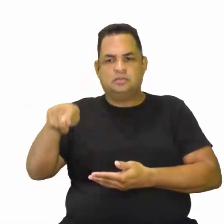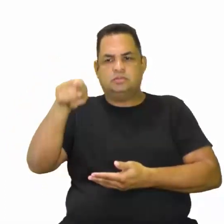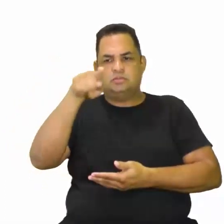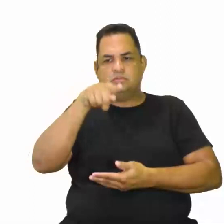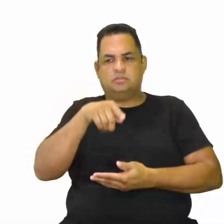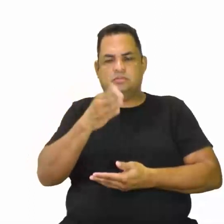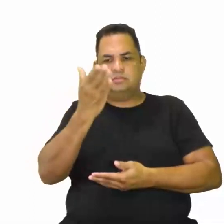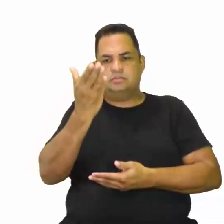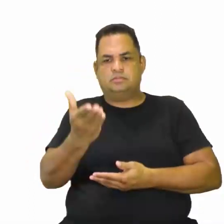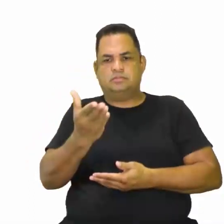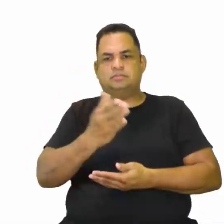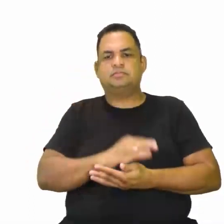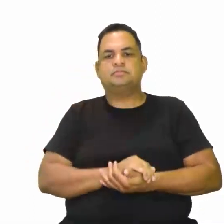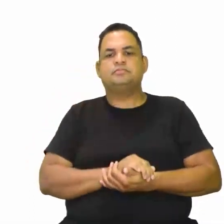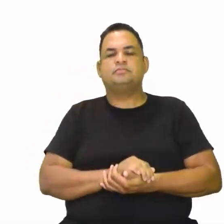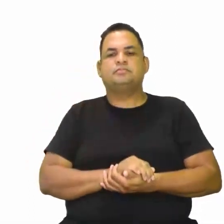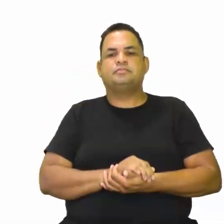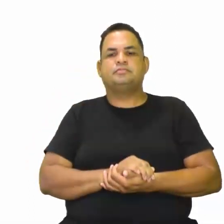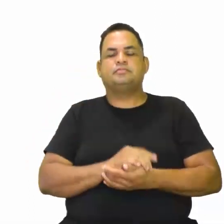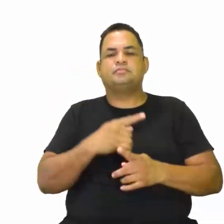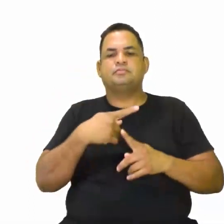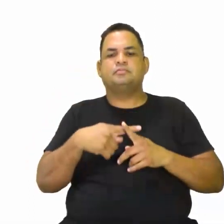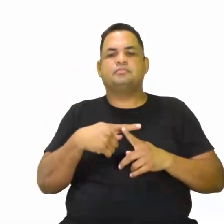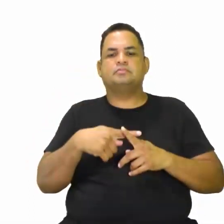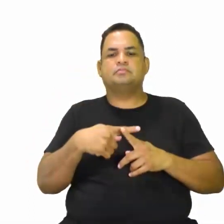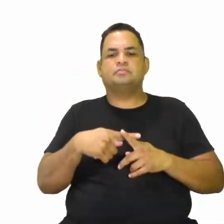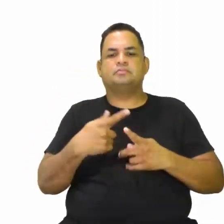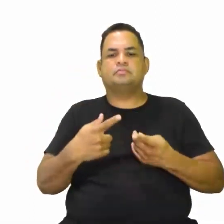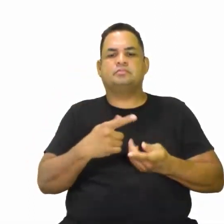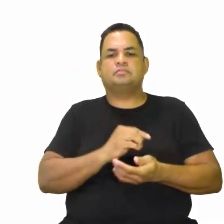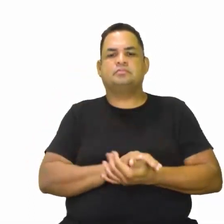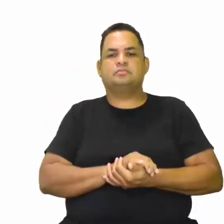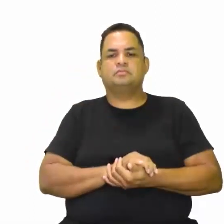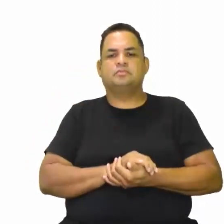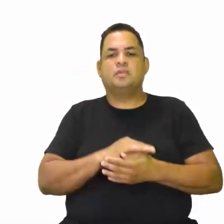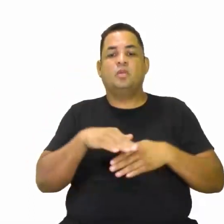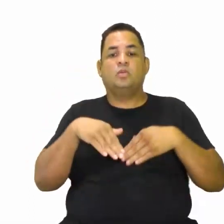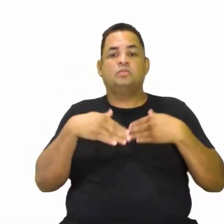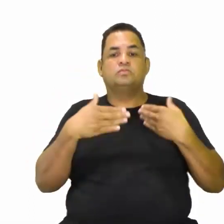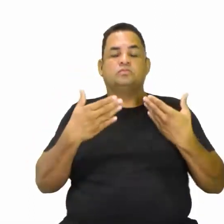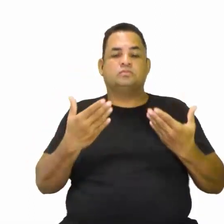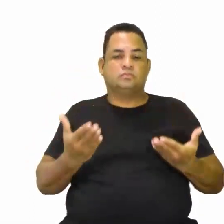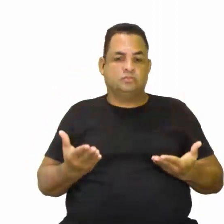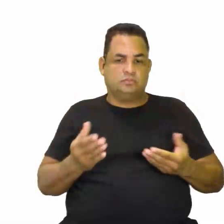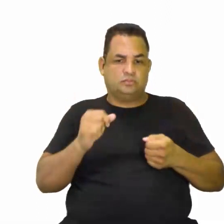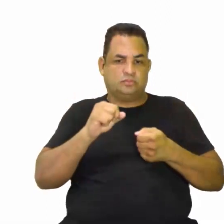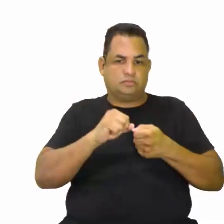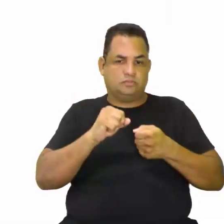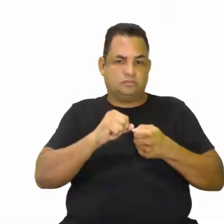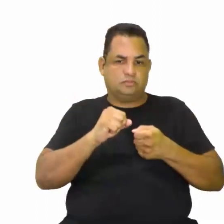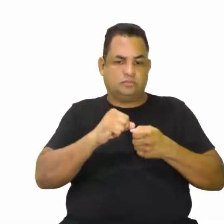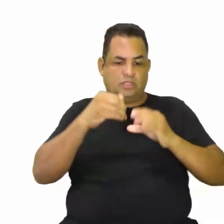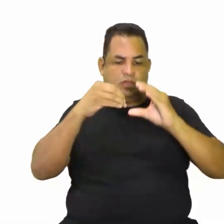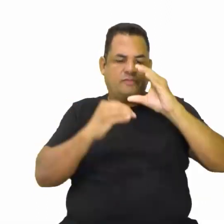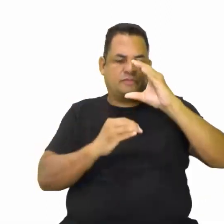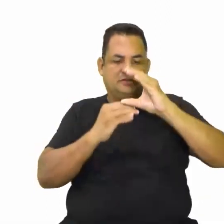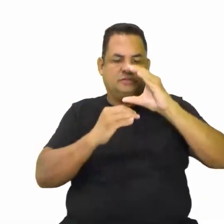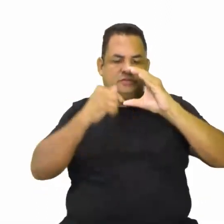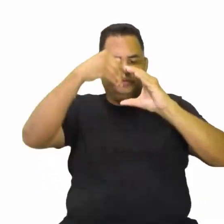que a gente chama de trompa de água. Por quê? À medida que você está fazendo a